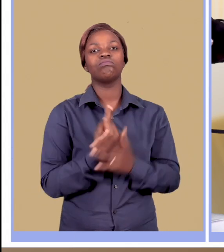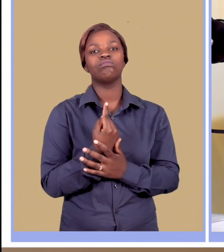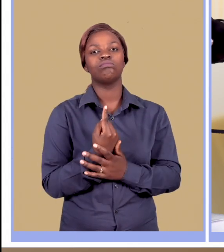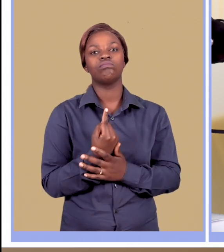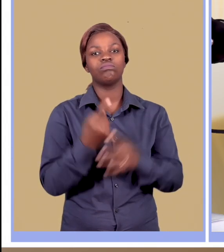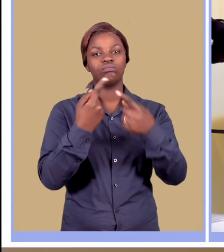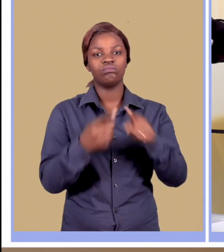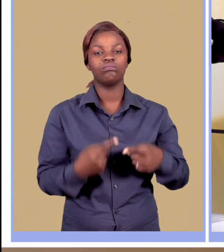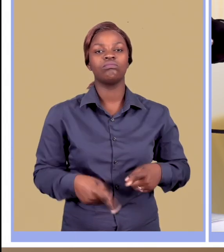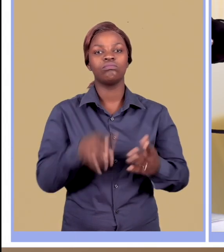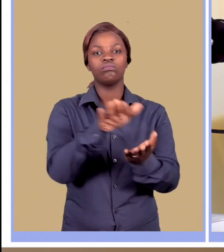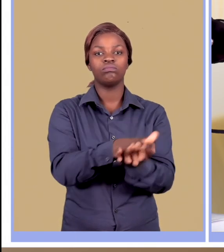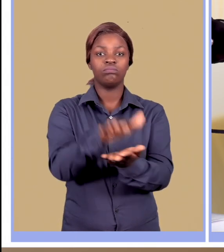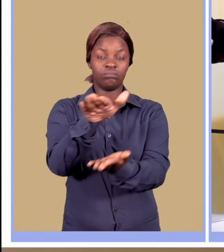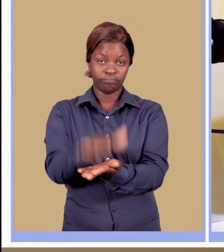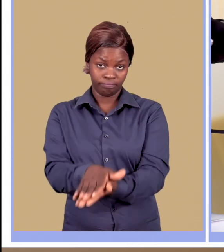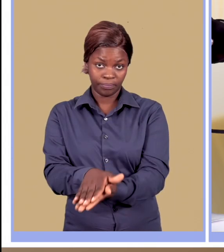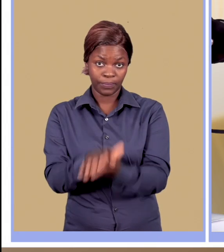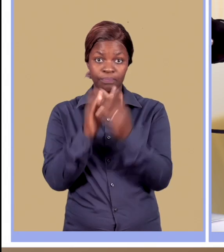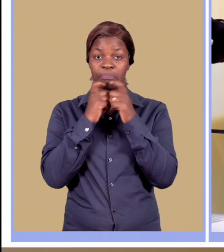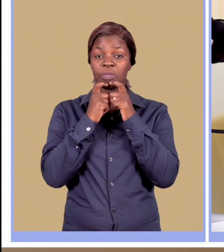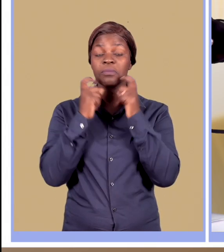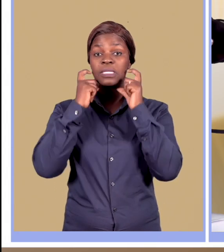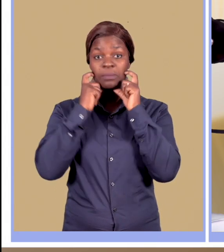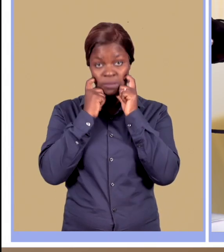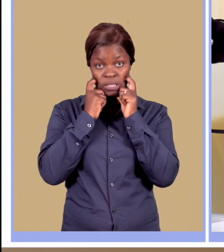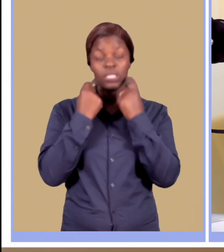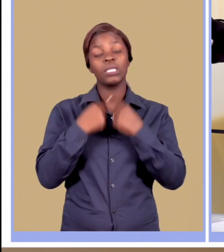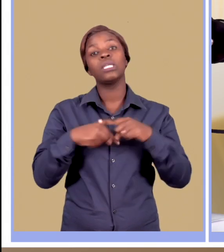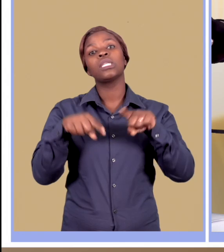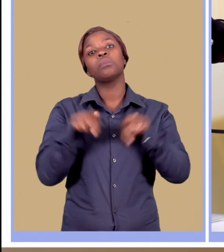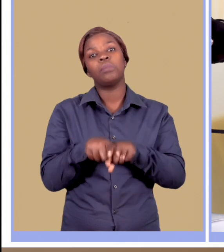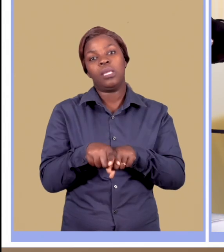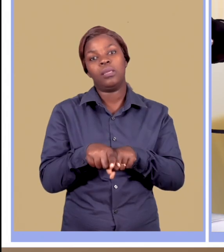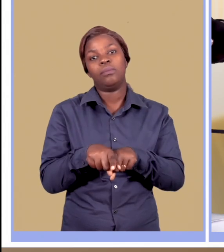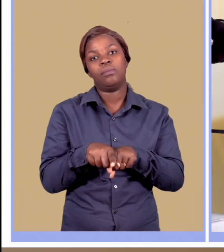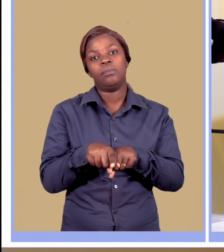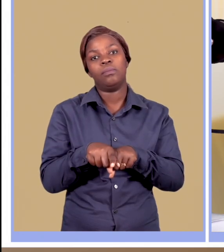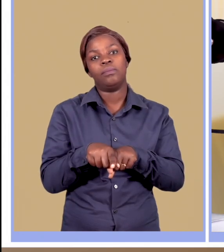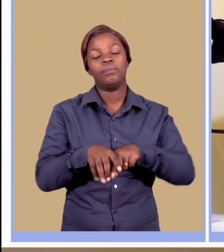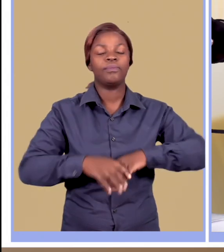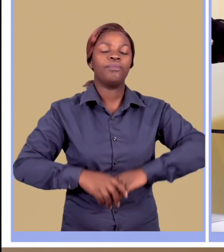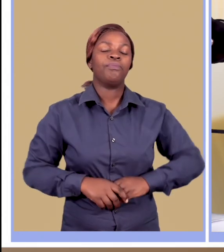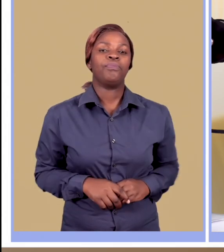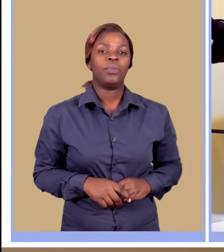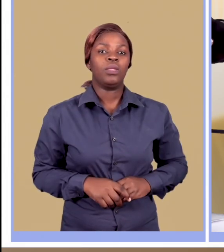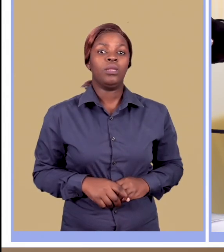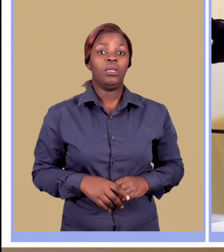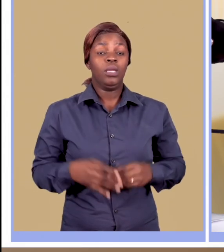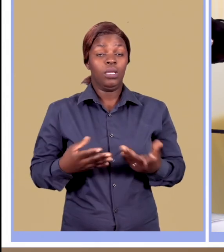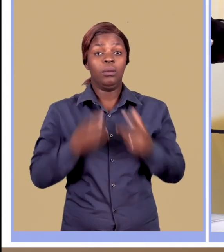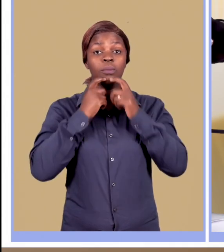estão a surgir e a acontecer em várias partes do mundo. Moçambique não é uma exceção e, como um país que